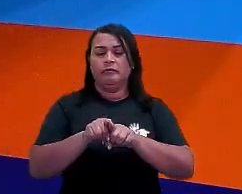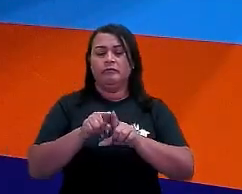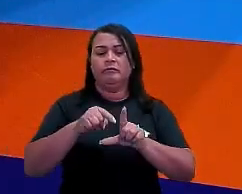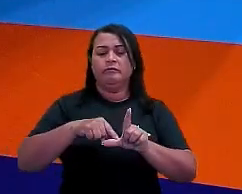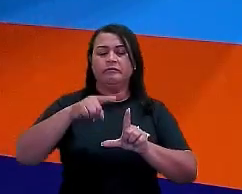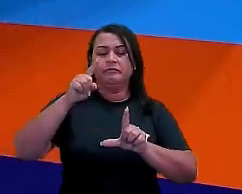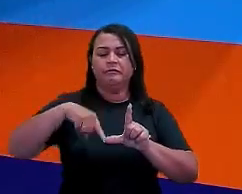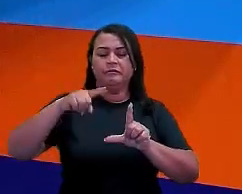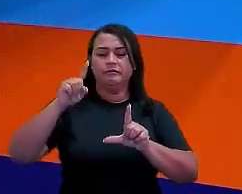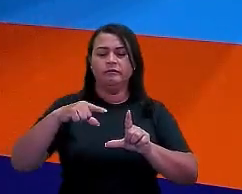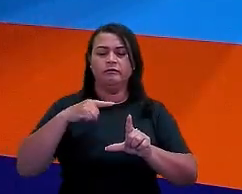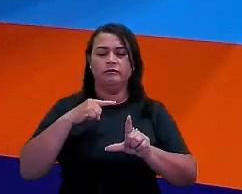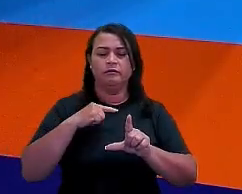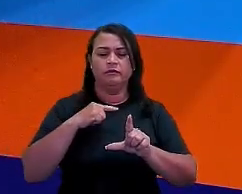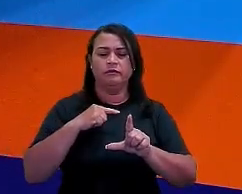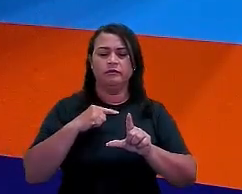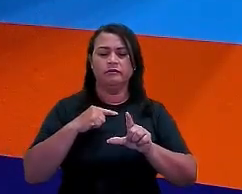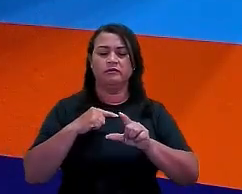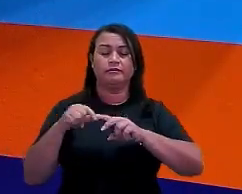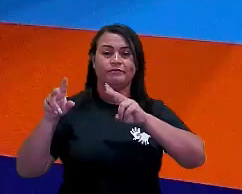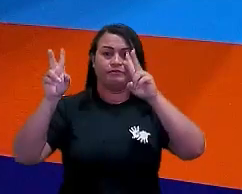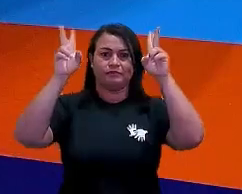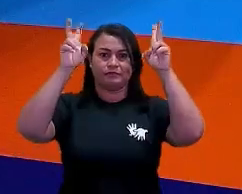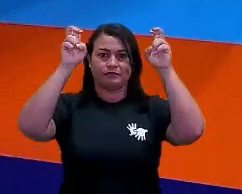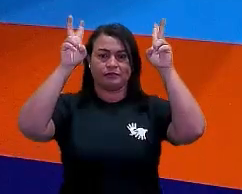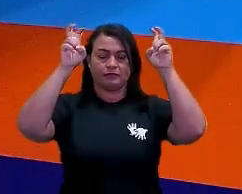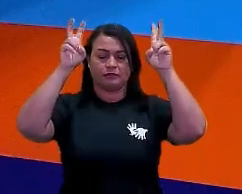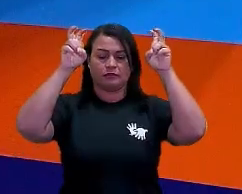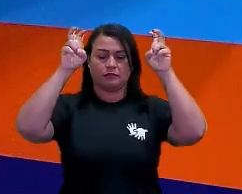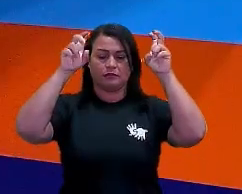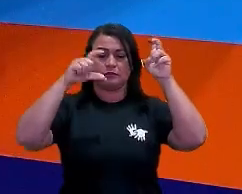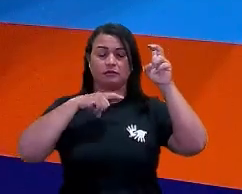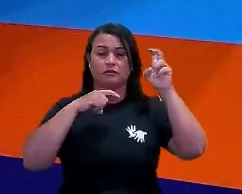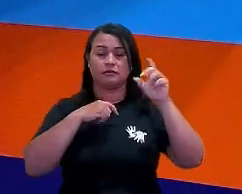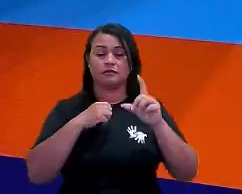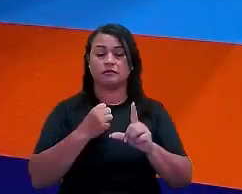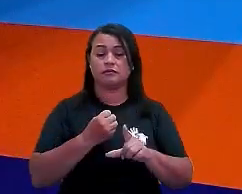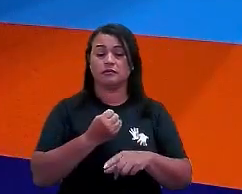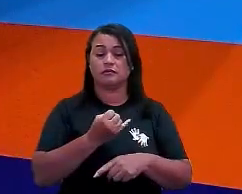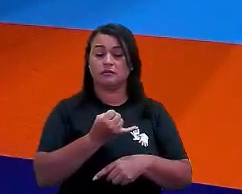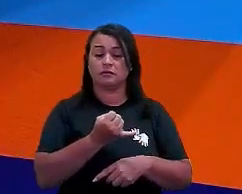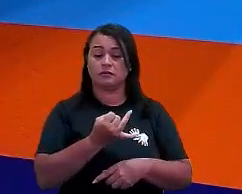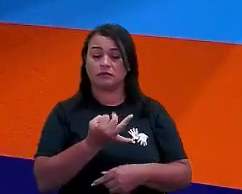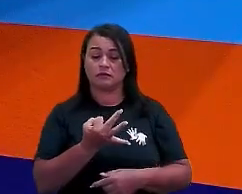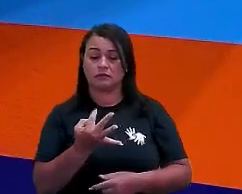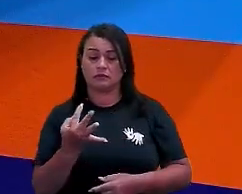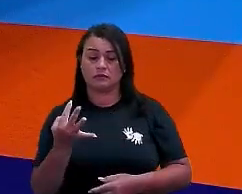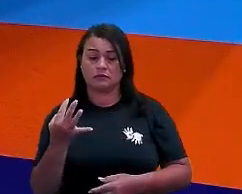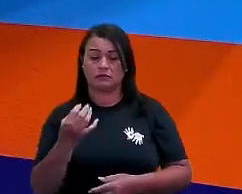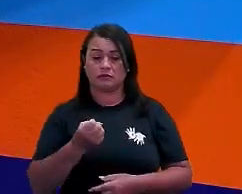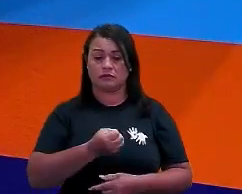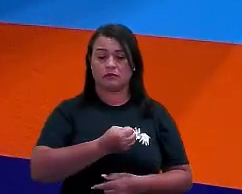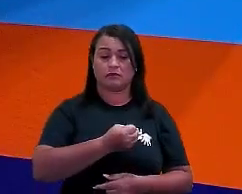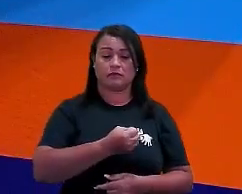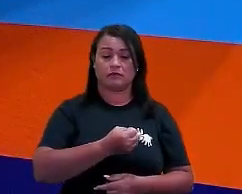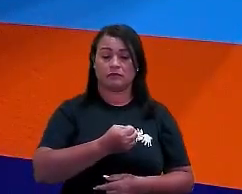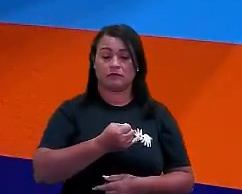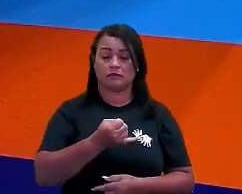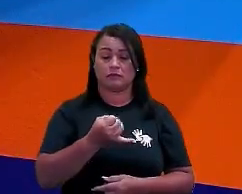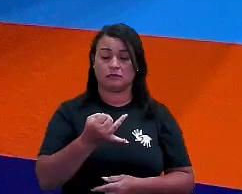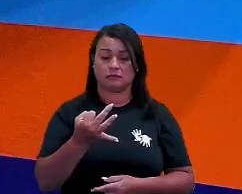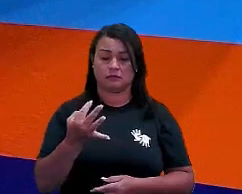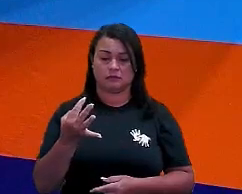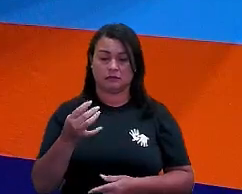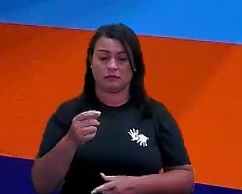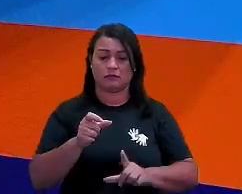tem o quê? Título, tem quantidades numéricas, né? Que aí aqui no